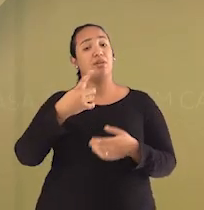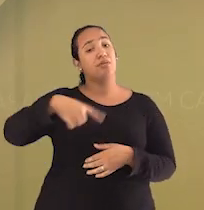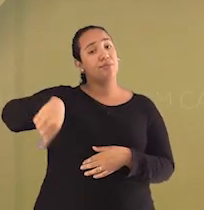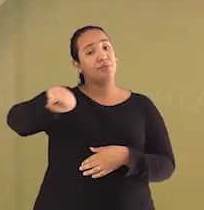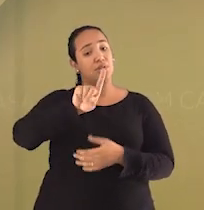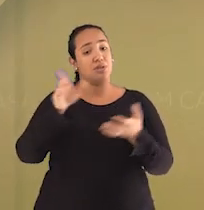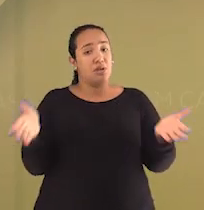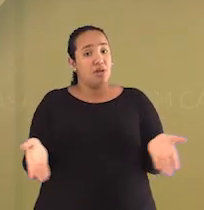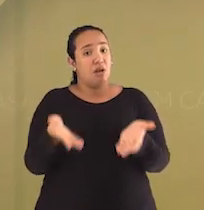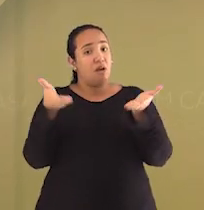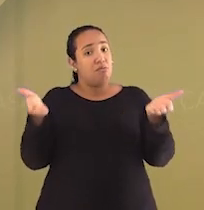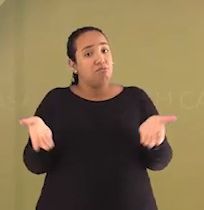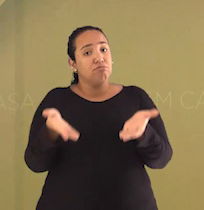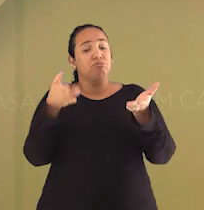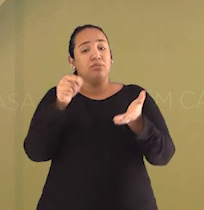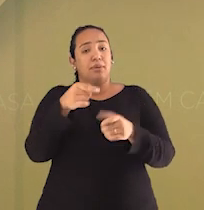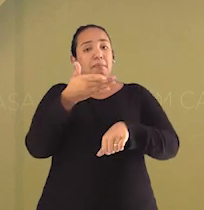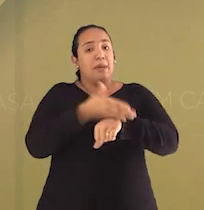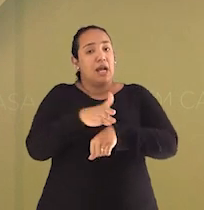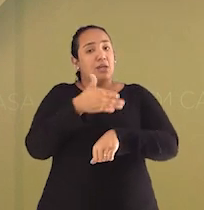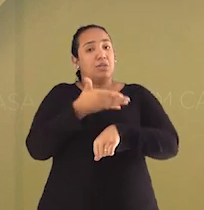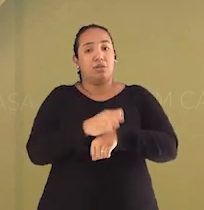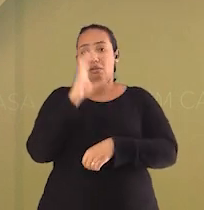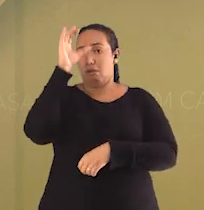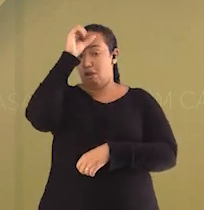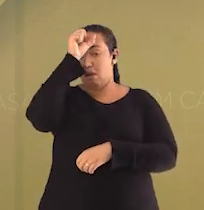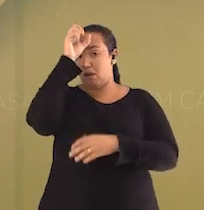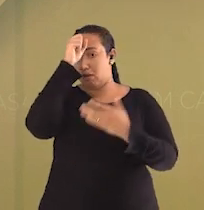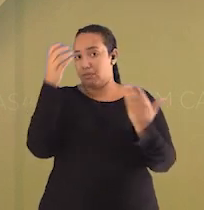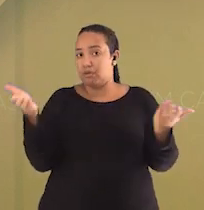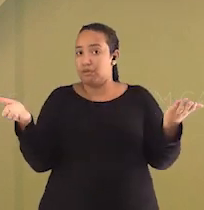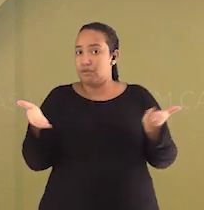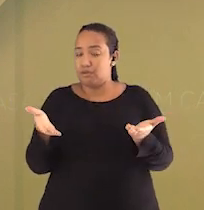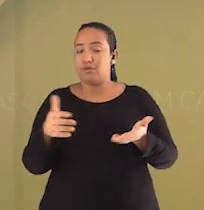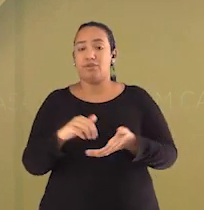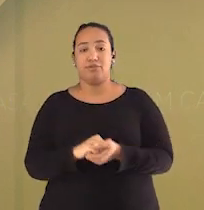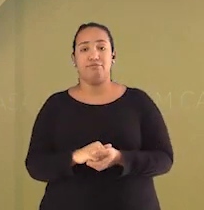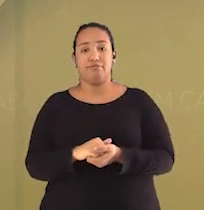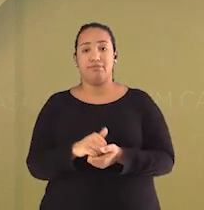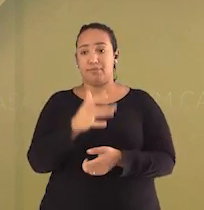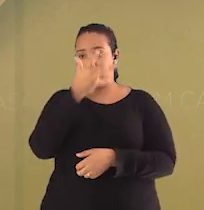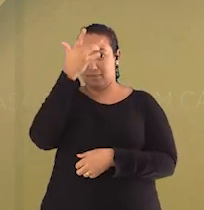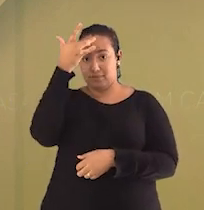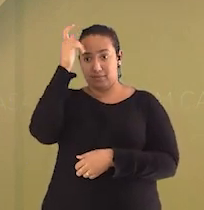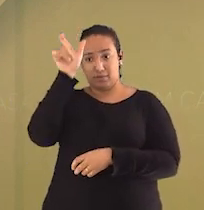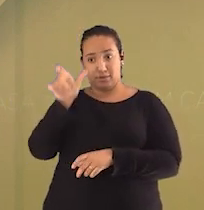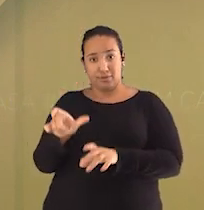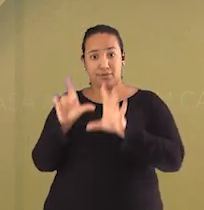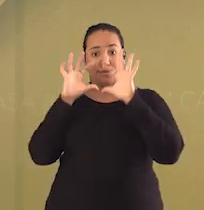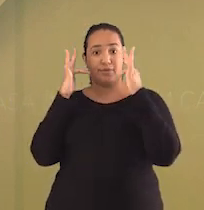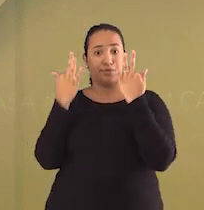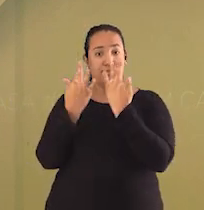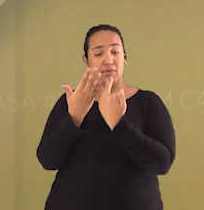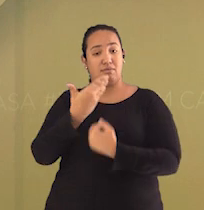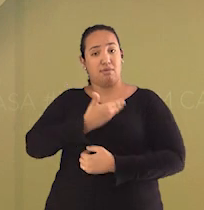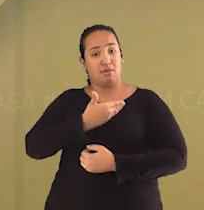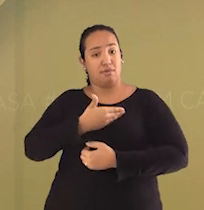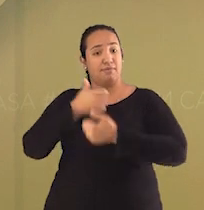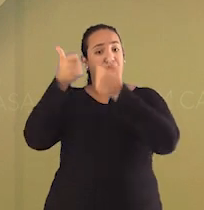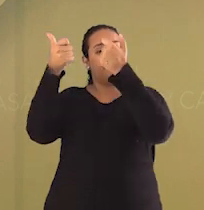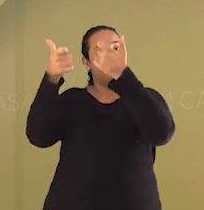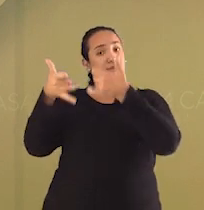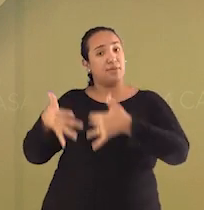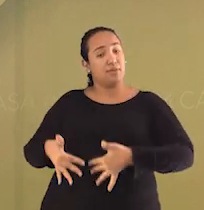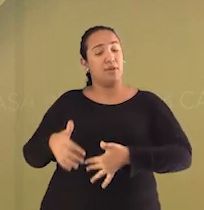a praticarem o que vimos. Descrevam seus familiares, seus amigos ou quem quiserem descrever. Escrevam